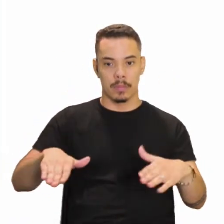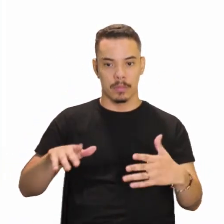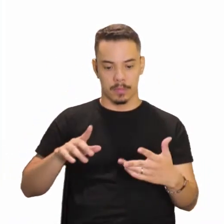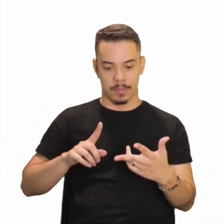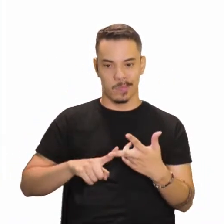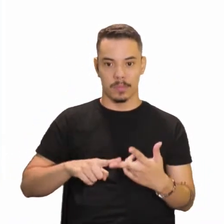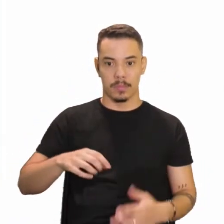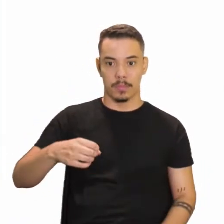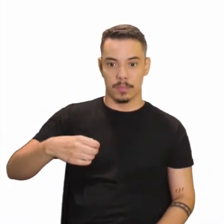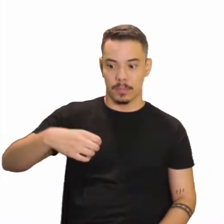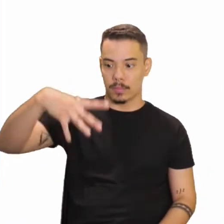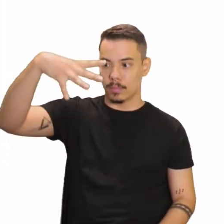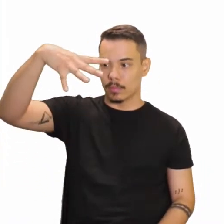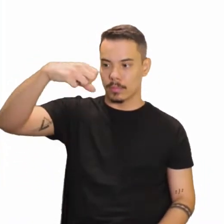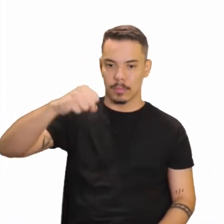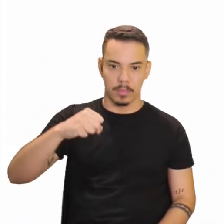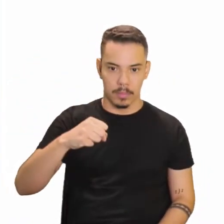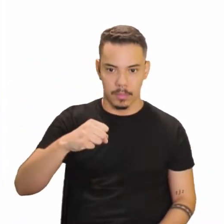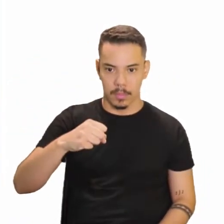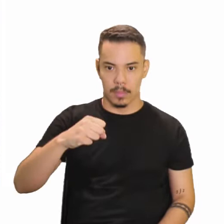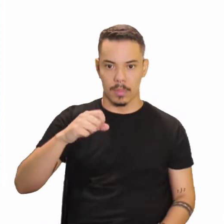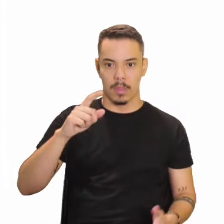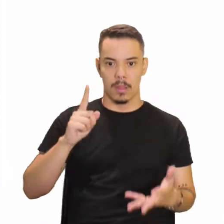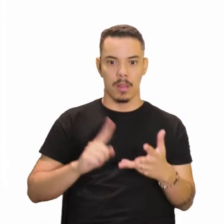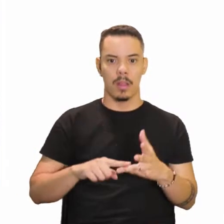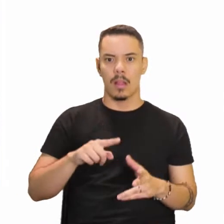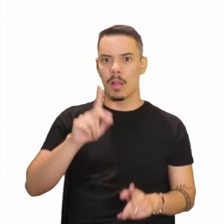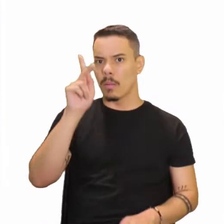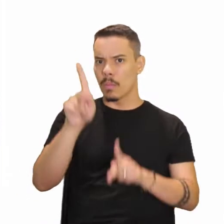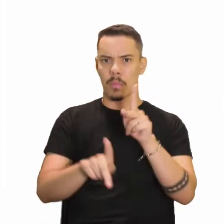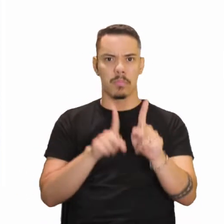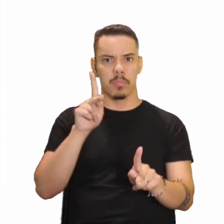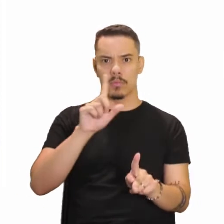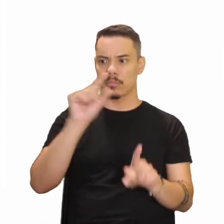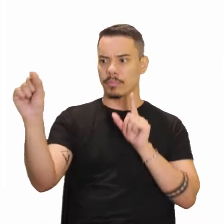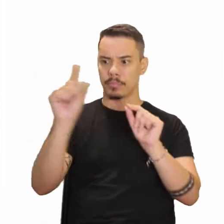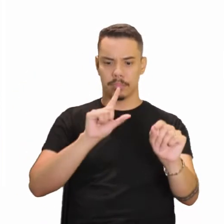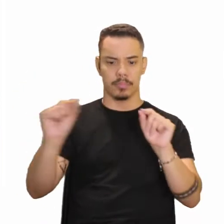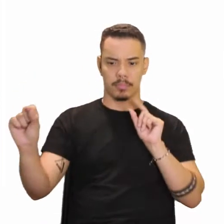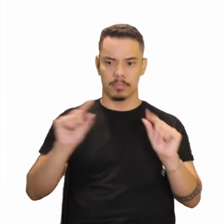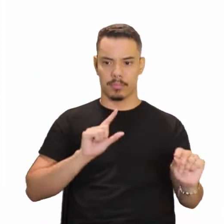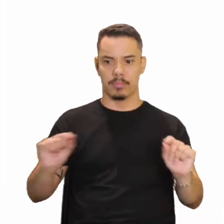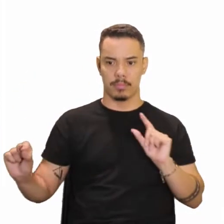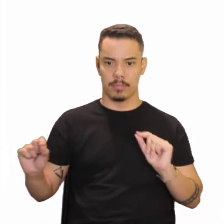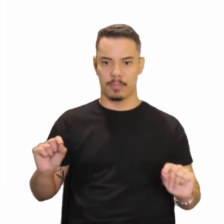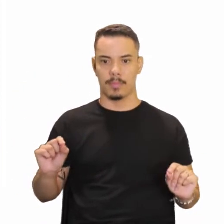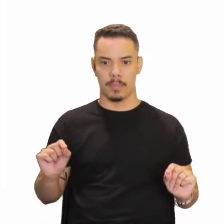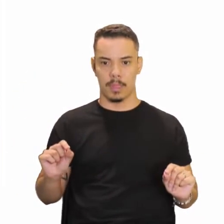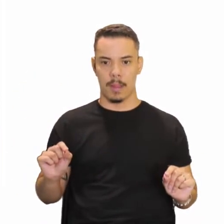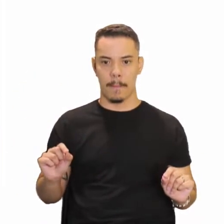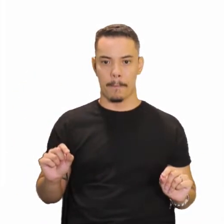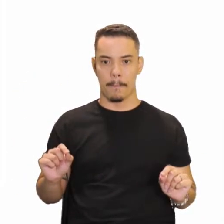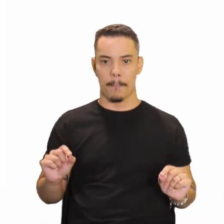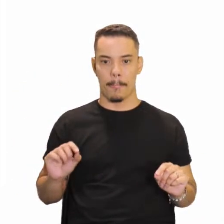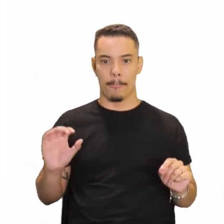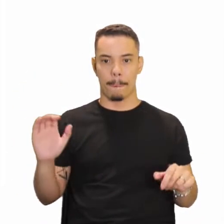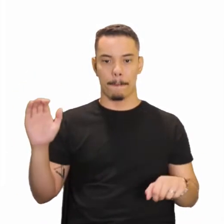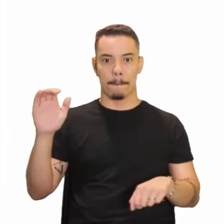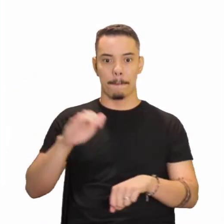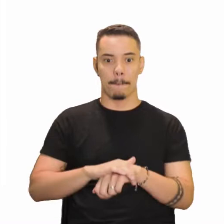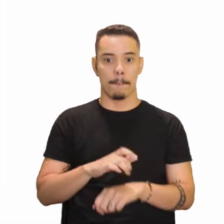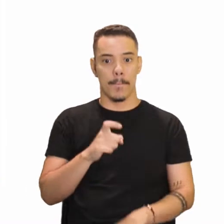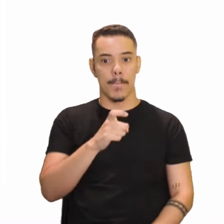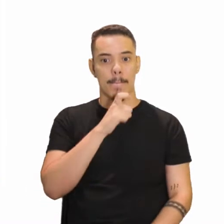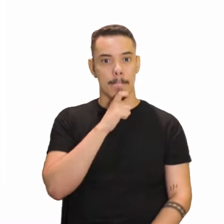a luz apagou o povo sumiu a noite